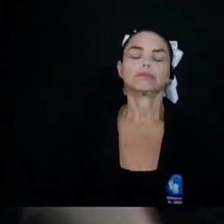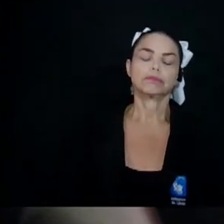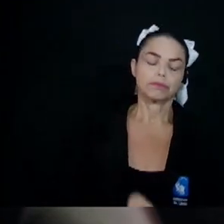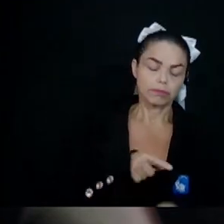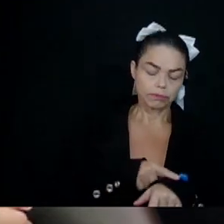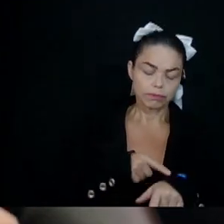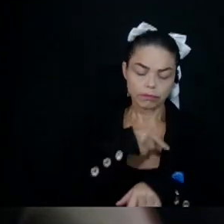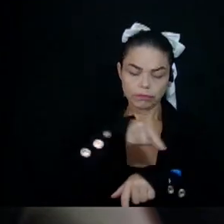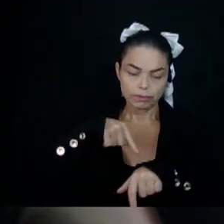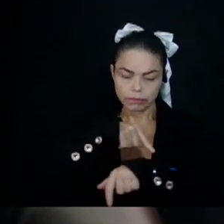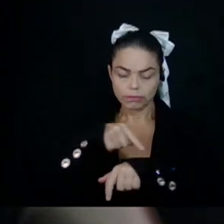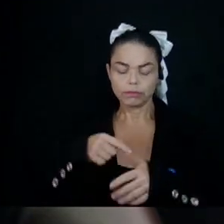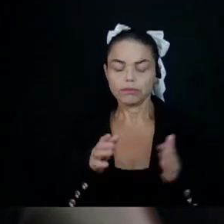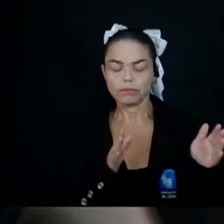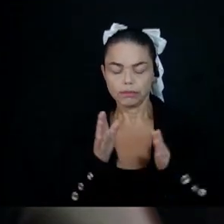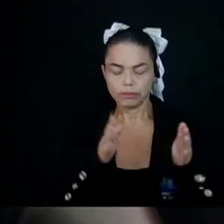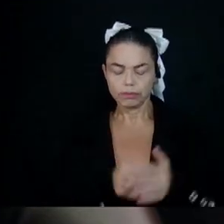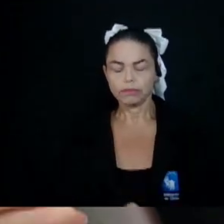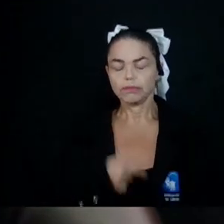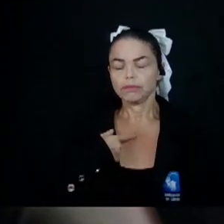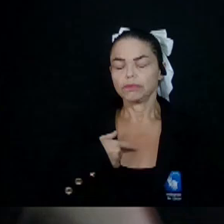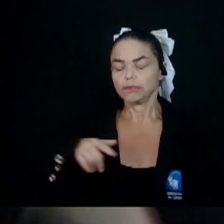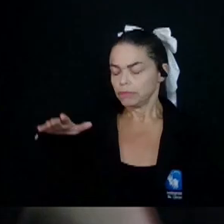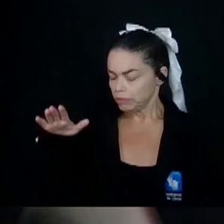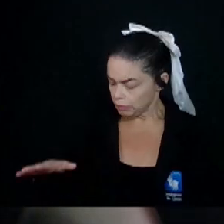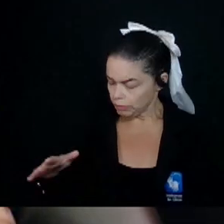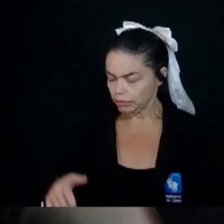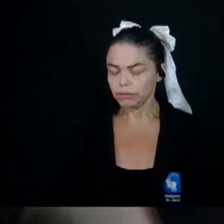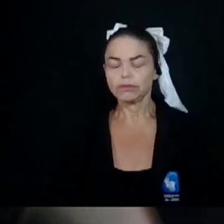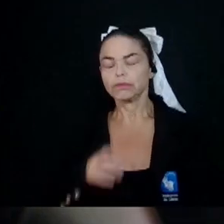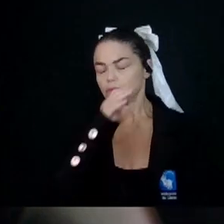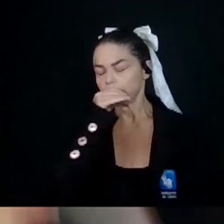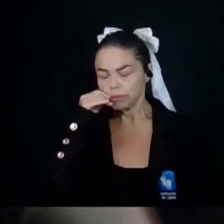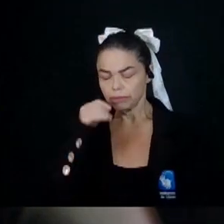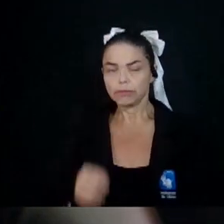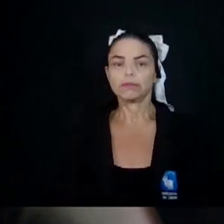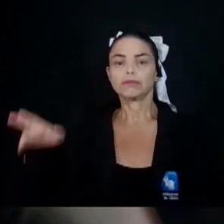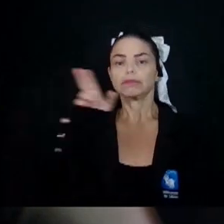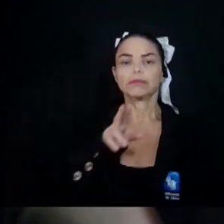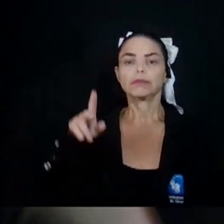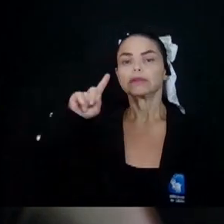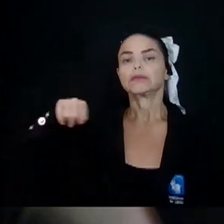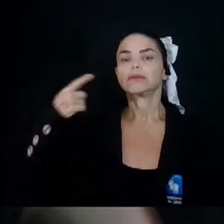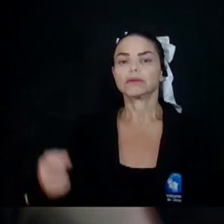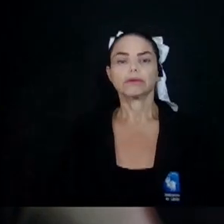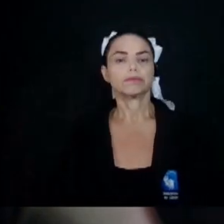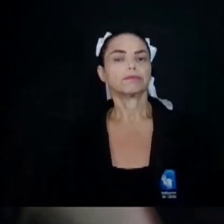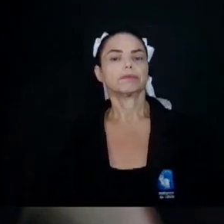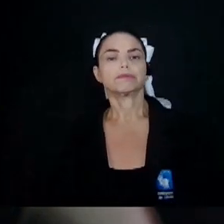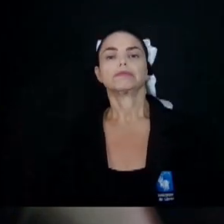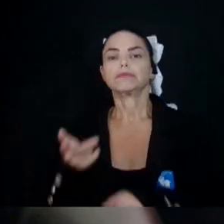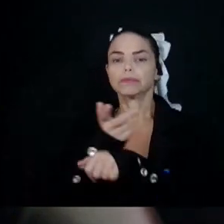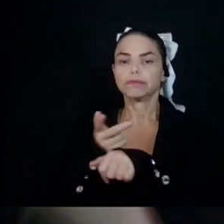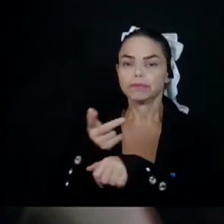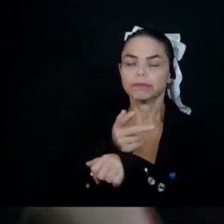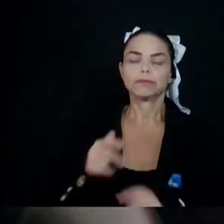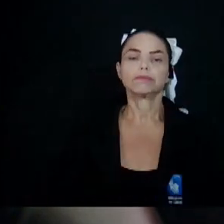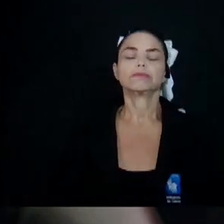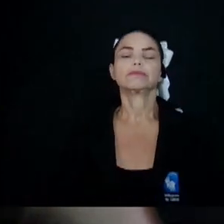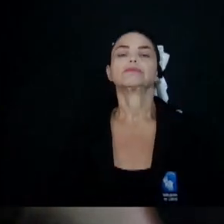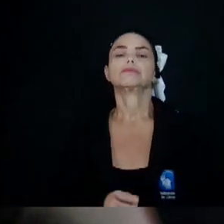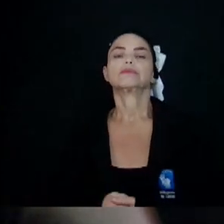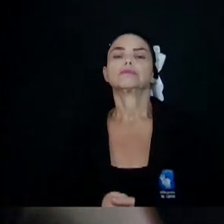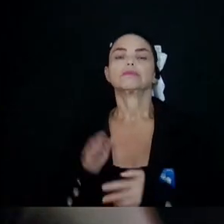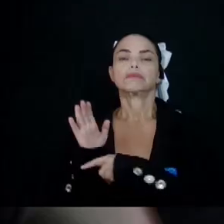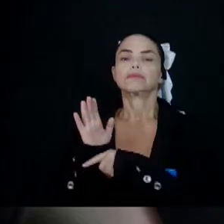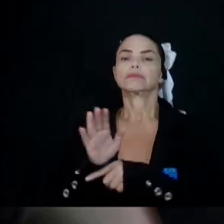né, períodos para que essa criança e adolescente possa utilizar depois disso, procurar alguma outra coisa para fazer,